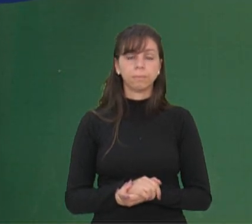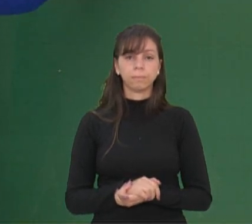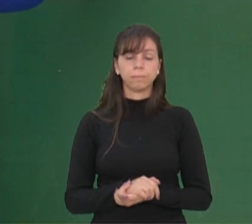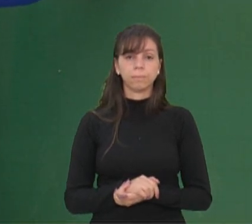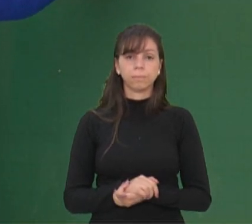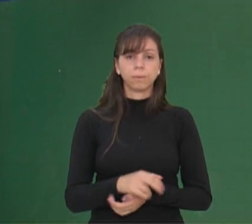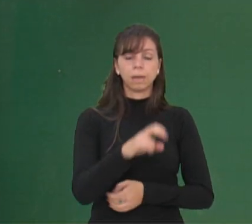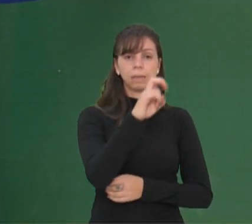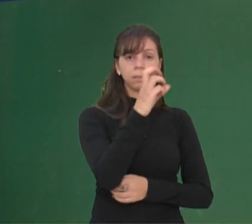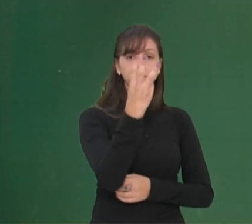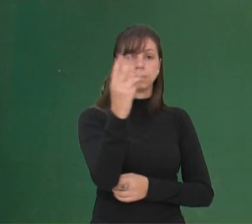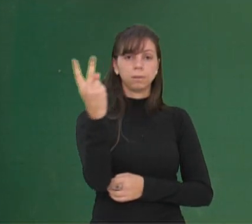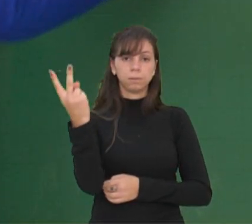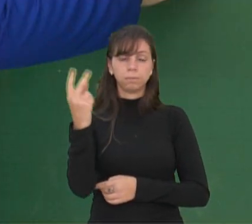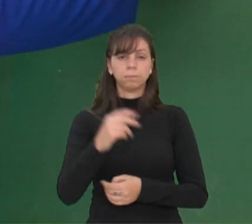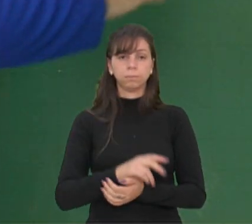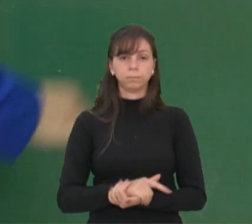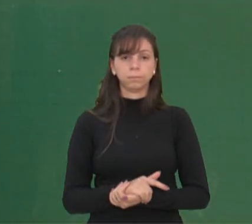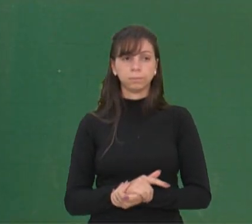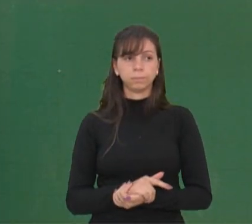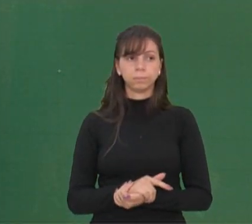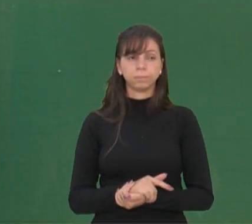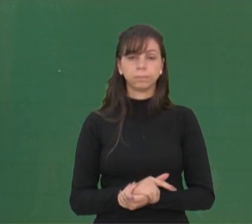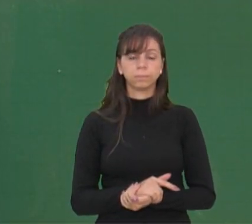5, 3 e 2.